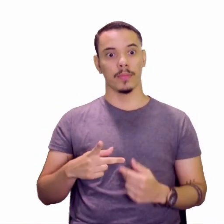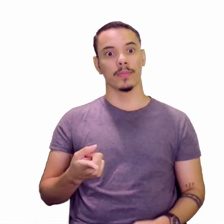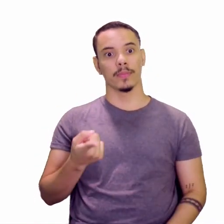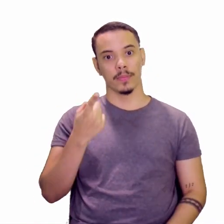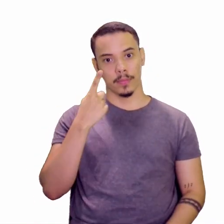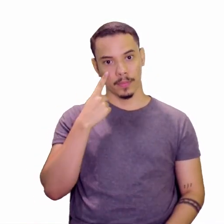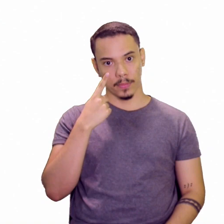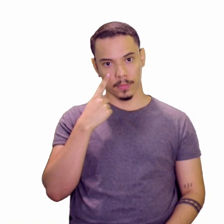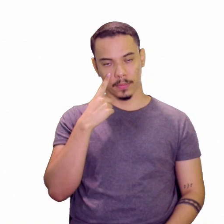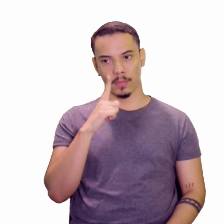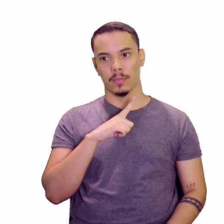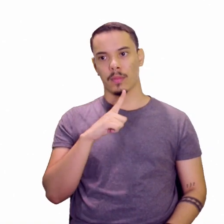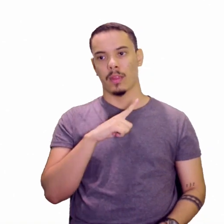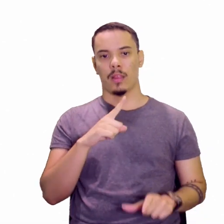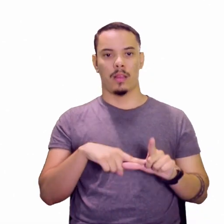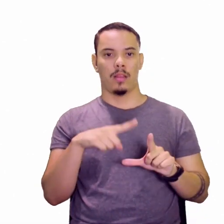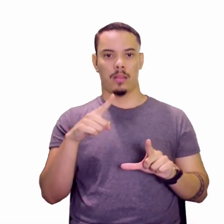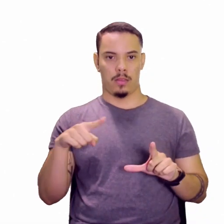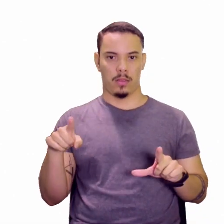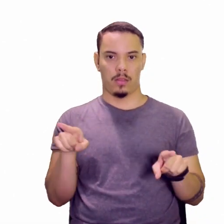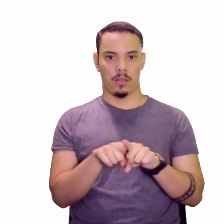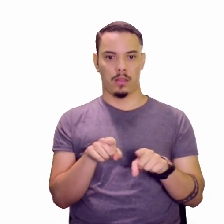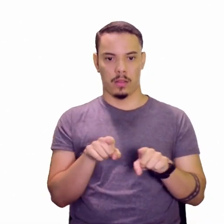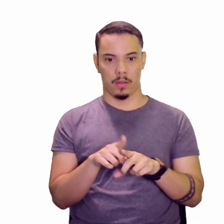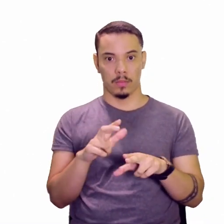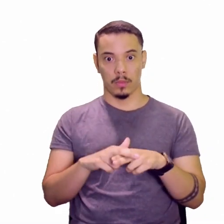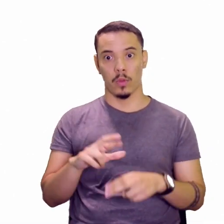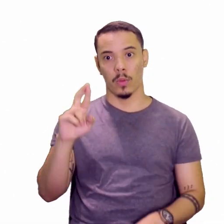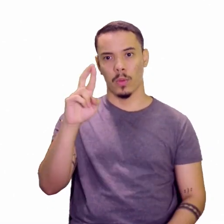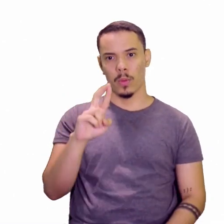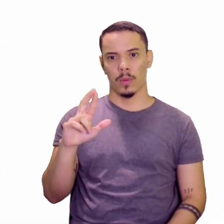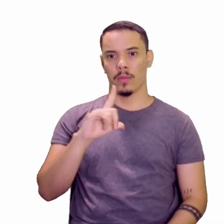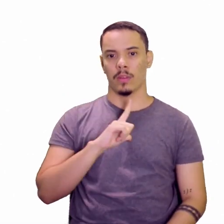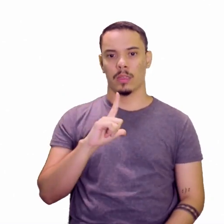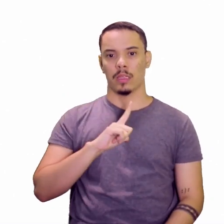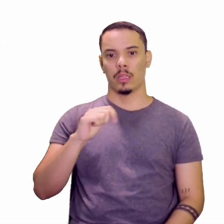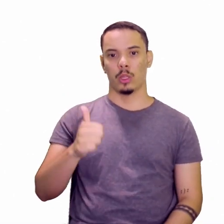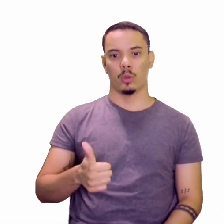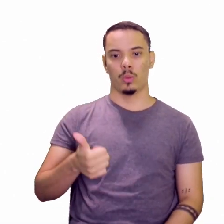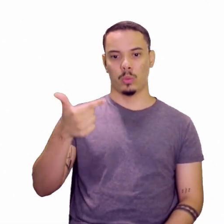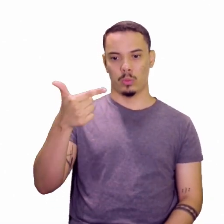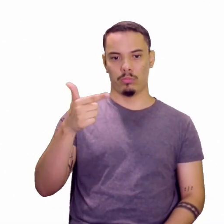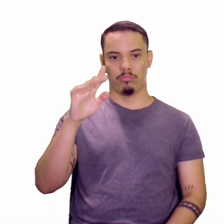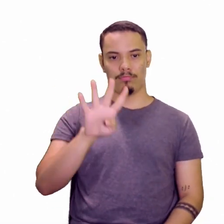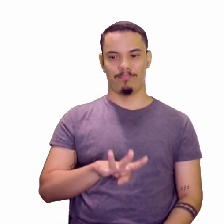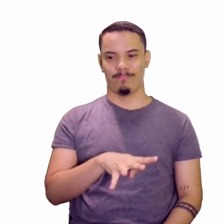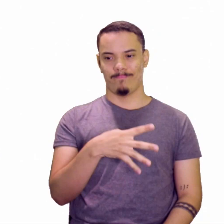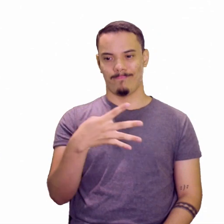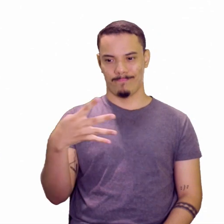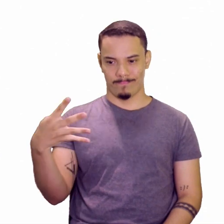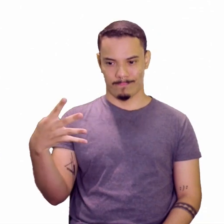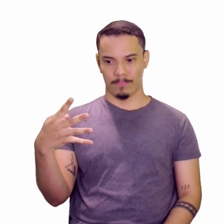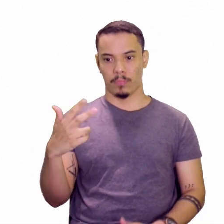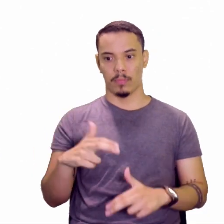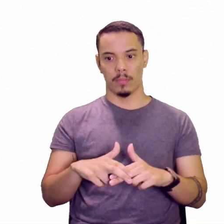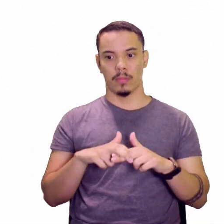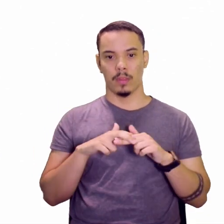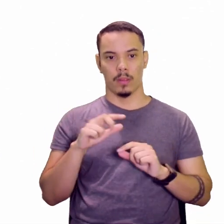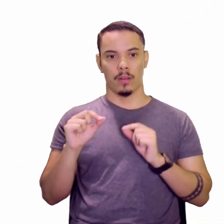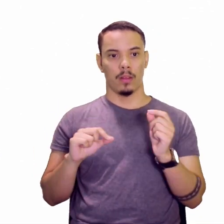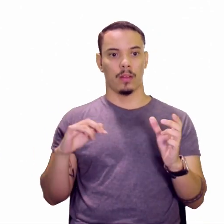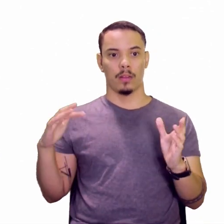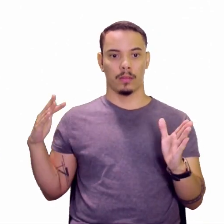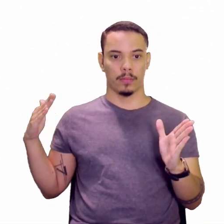só o nosso gráfico de velocidade. Aqui, ó, se você for observar, tem 12 segundos aqui, né, nessa tabelinha. Isso. Então, daqui